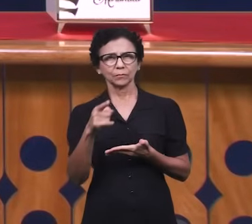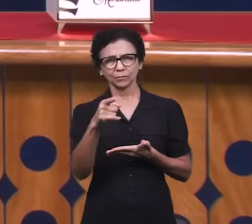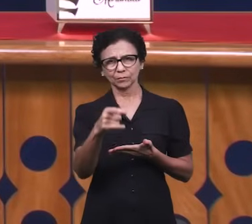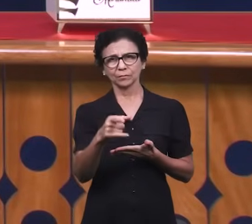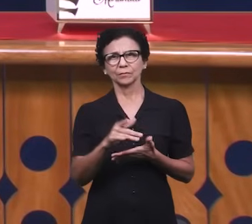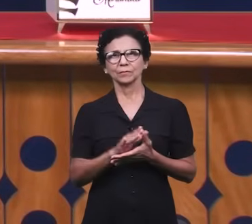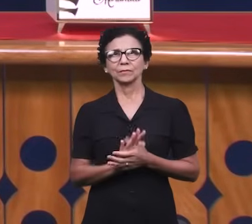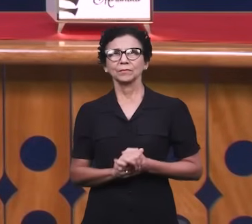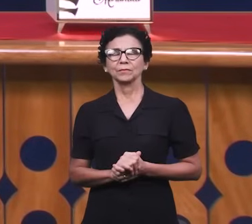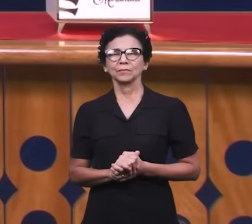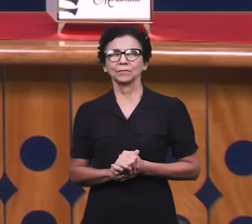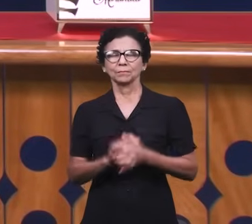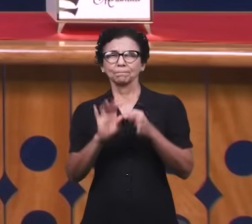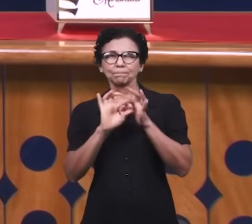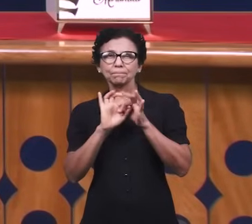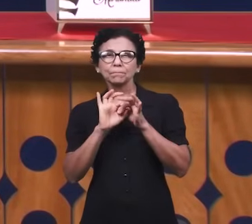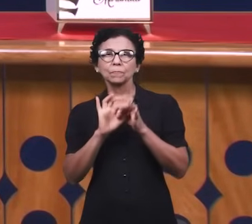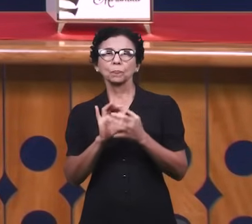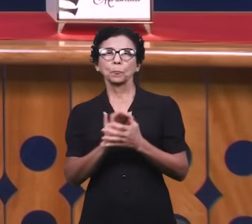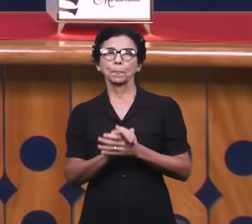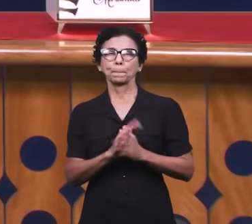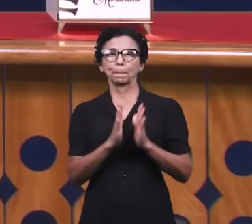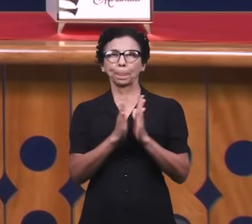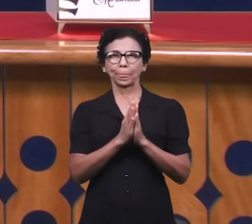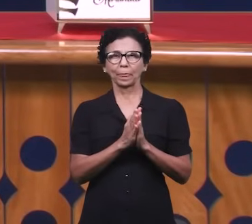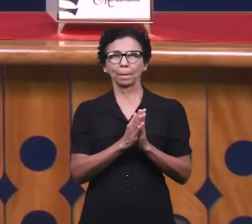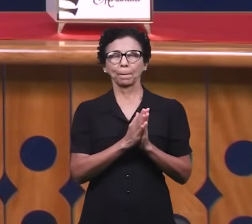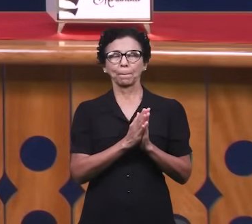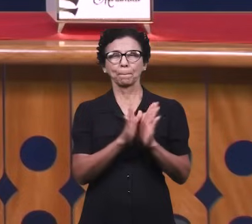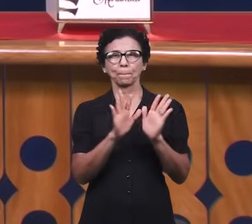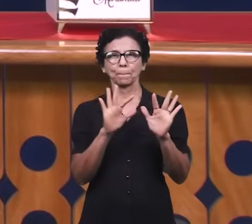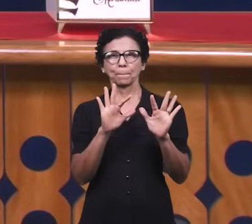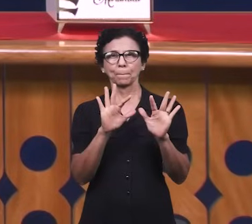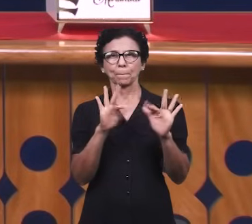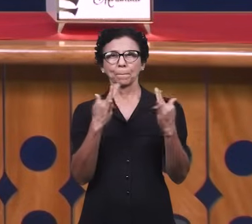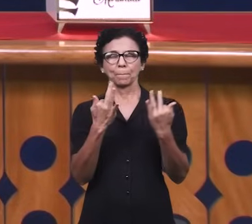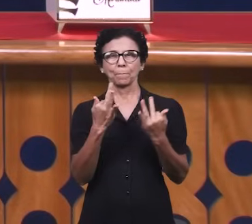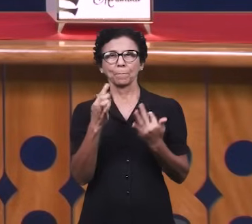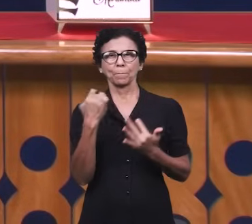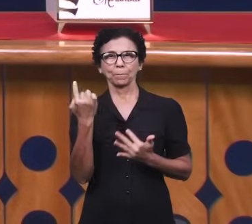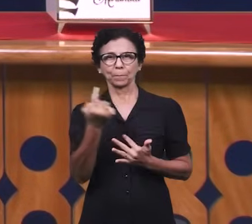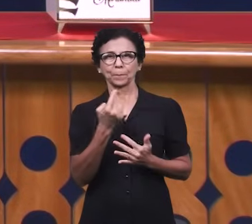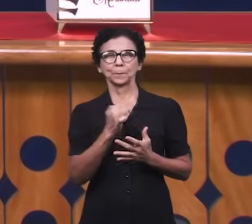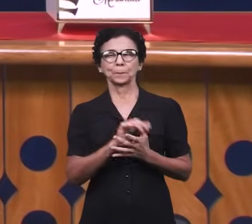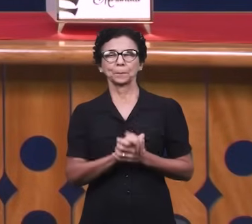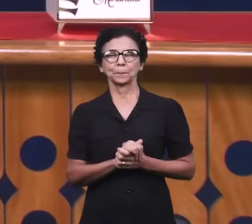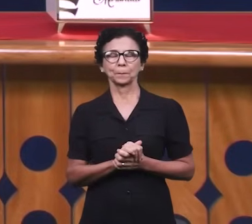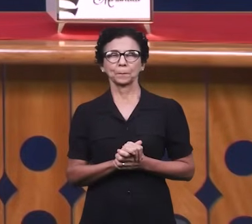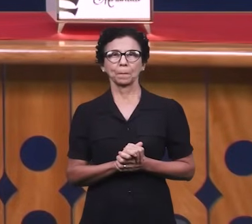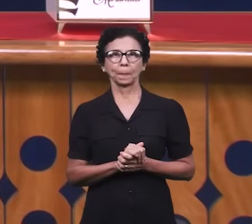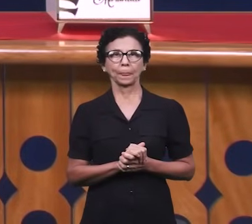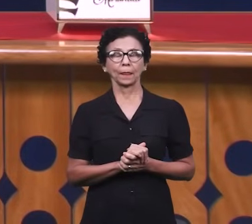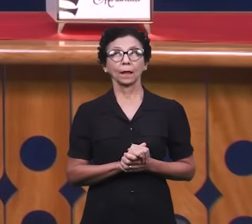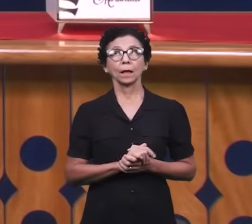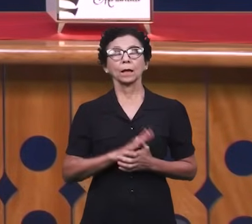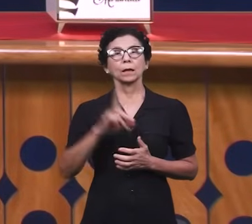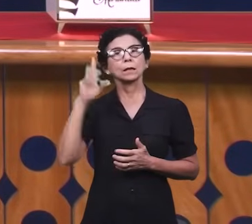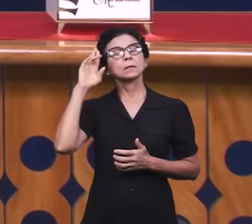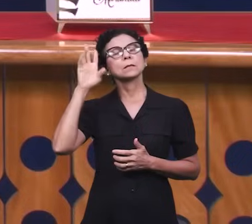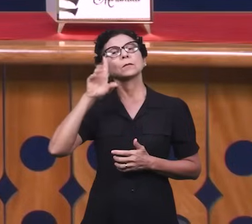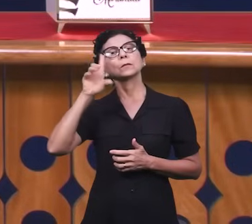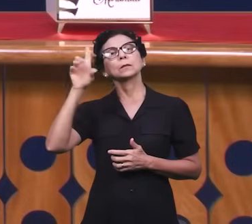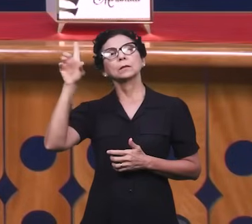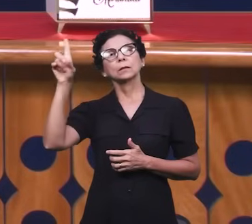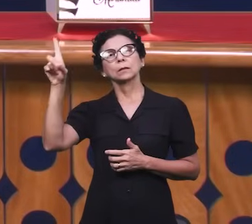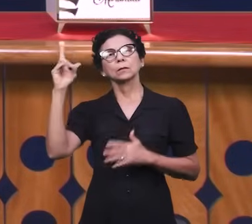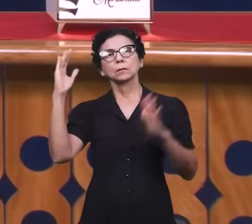neste encerramento, quando nós vamos orar pela vida de todos. Oremos neste momento. Nosso Deus, queremos